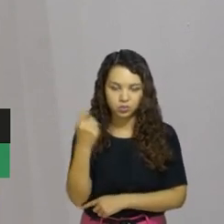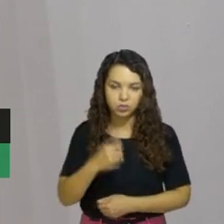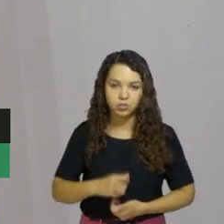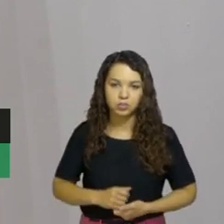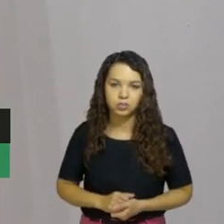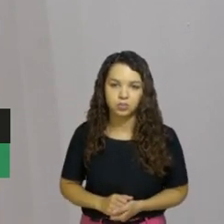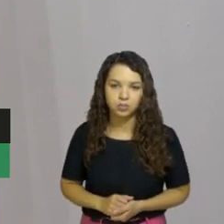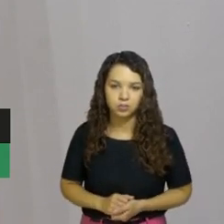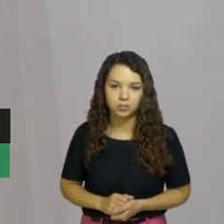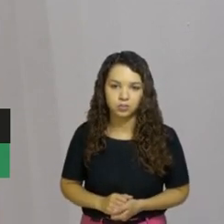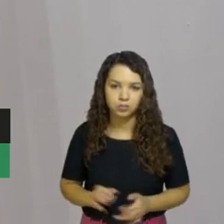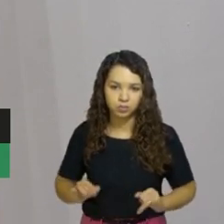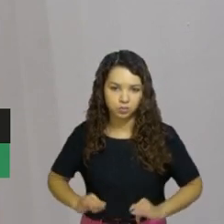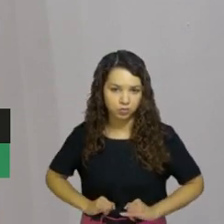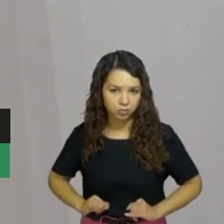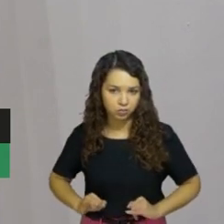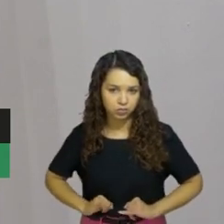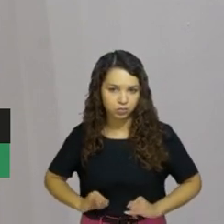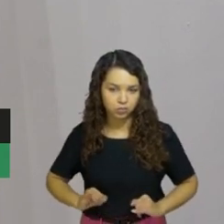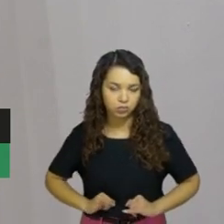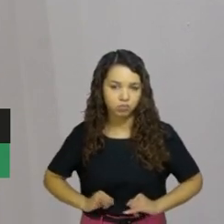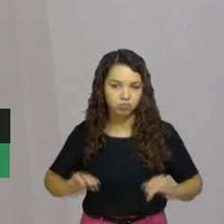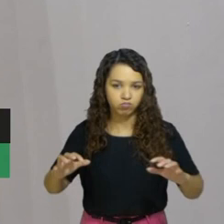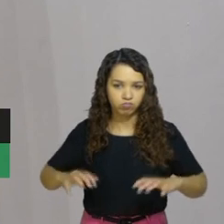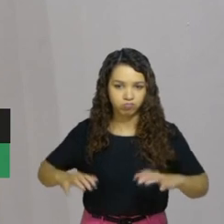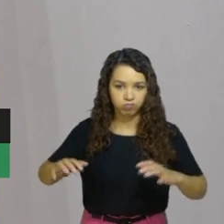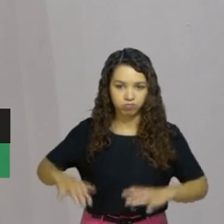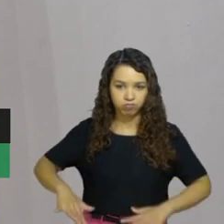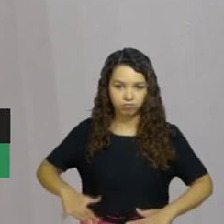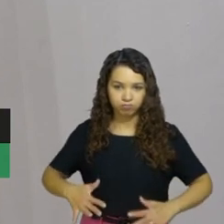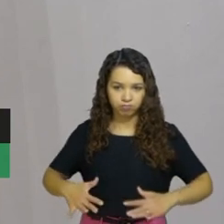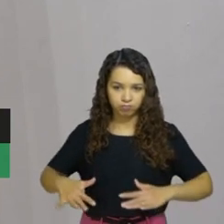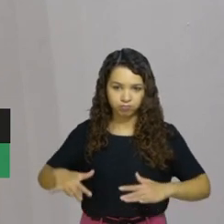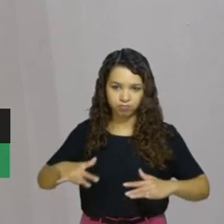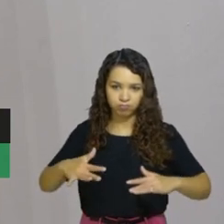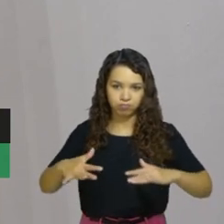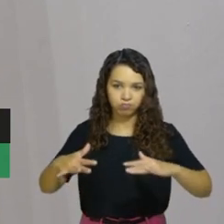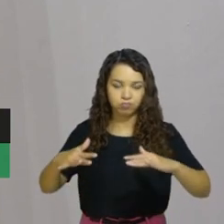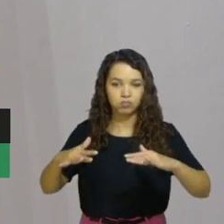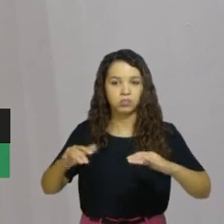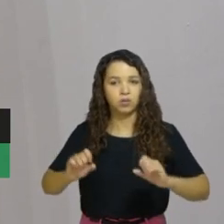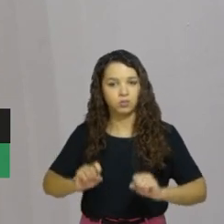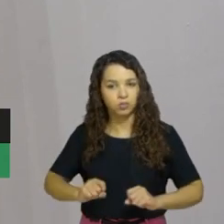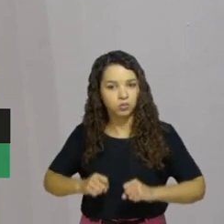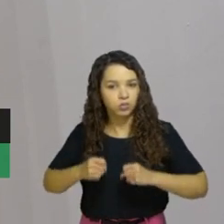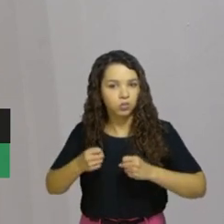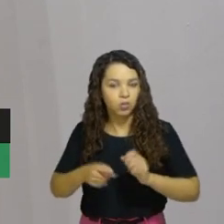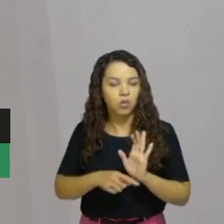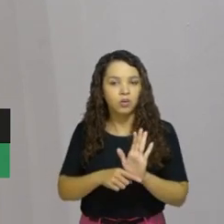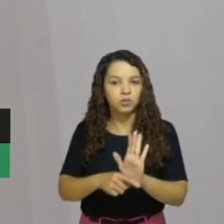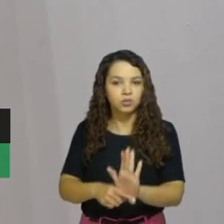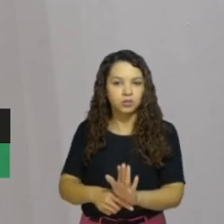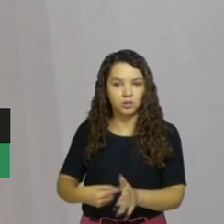afetado pelas enchentes. E um grande esforço para salvar vidas.